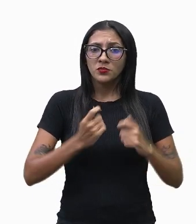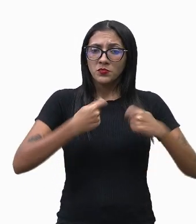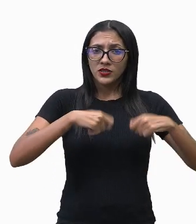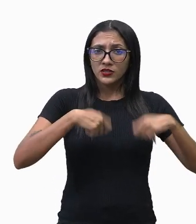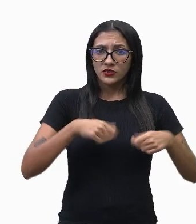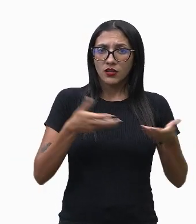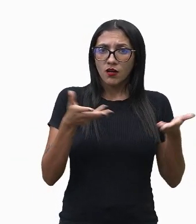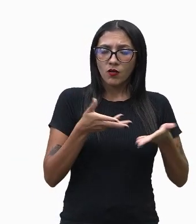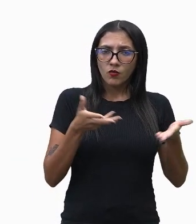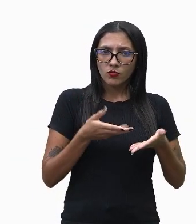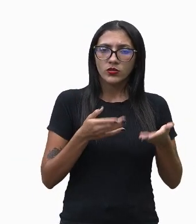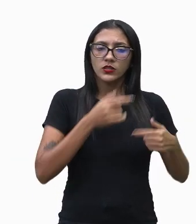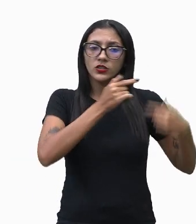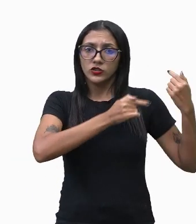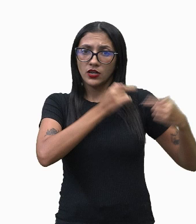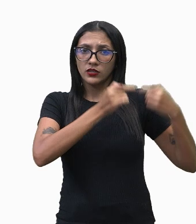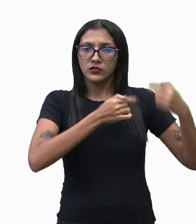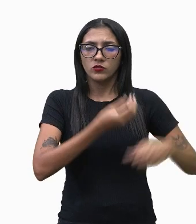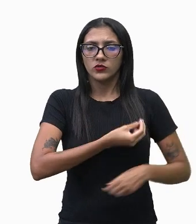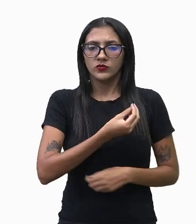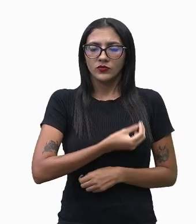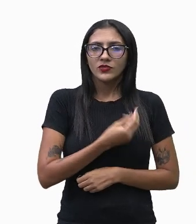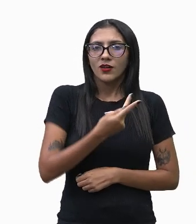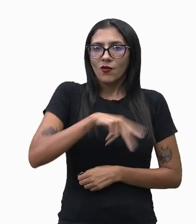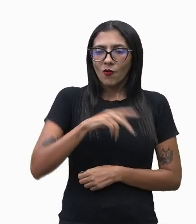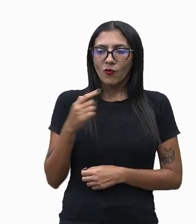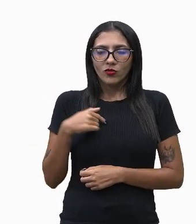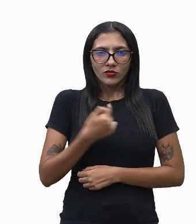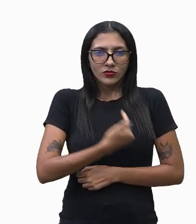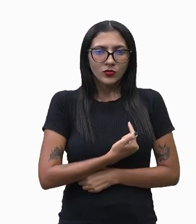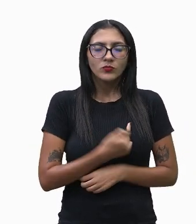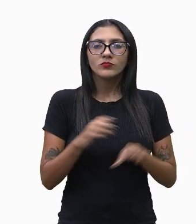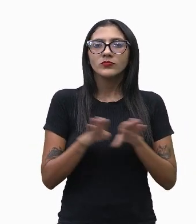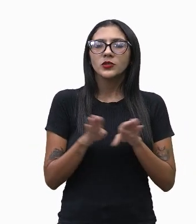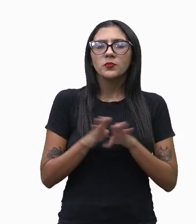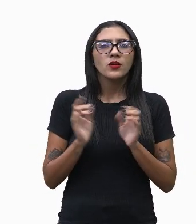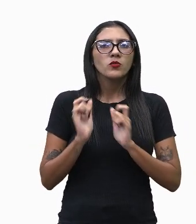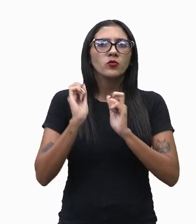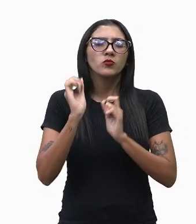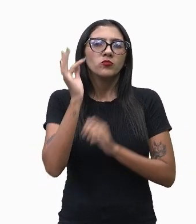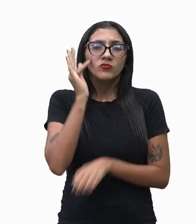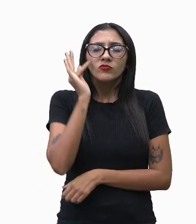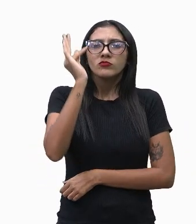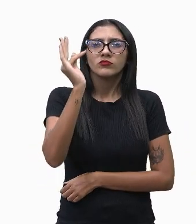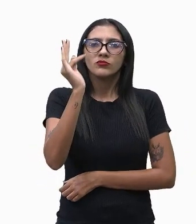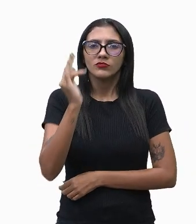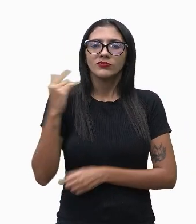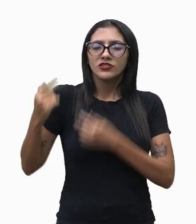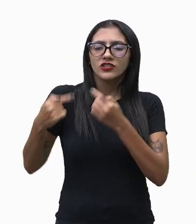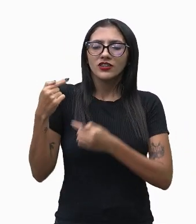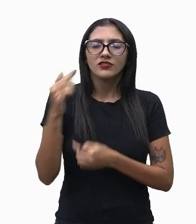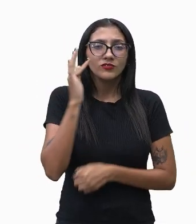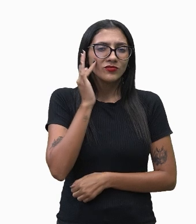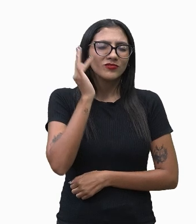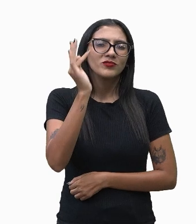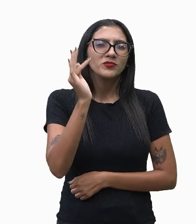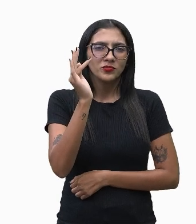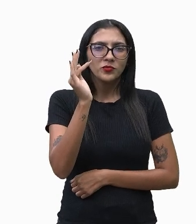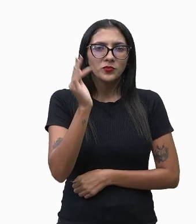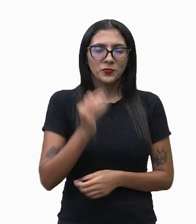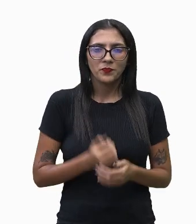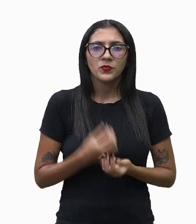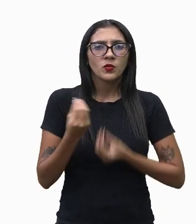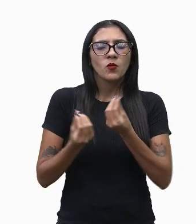presentes, das gerações presentes, né, que somos nós, e as gerações futuras, né, aquelas que virão depois de nós, onde